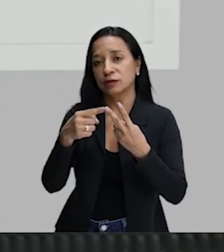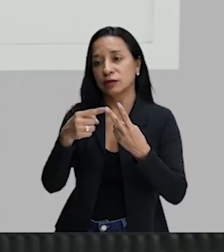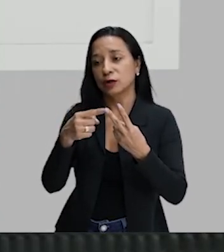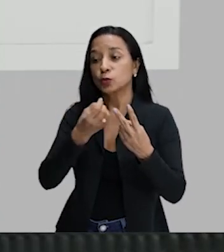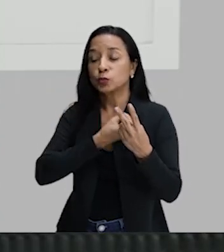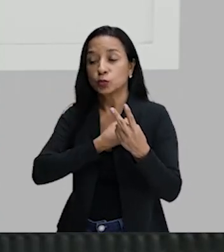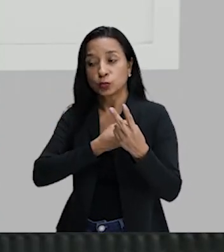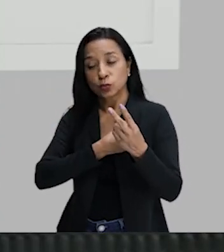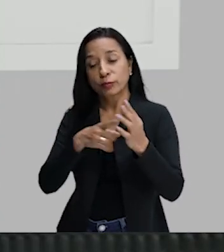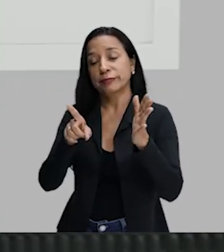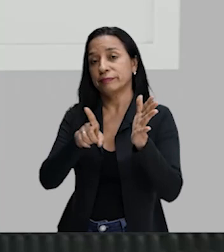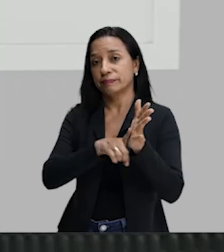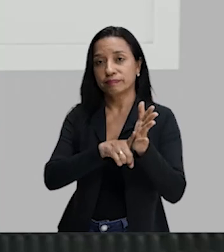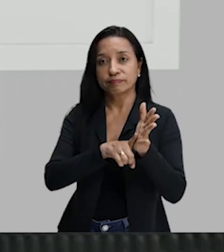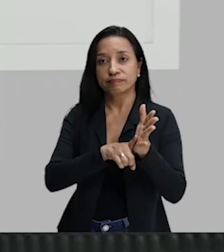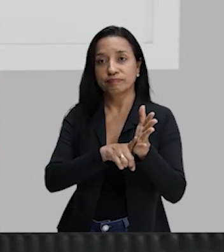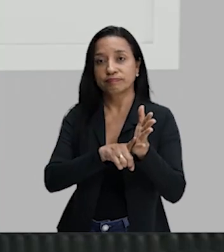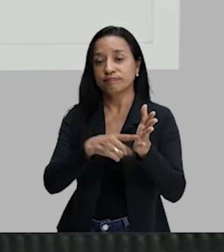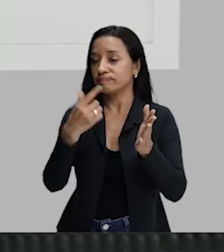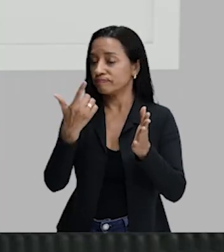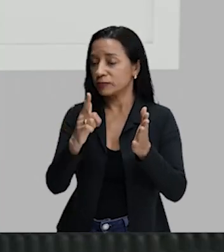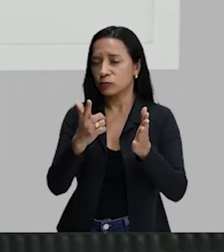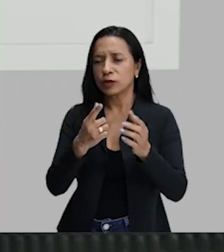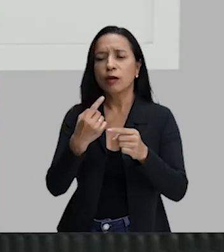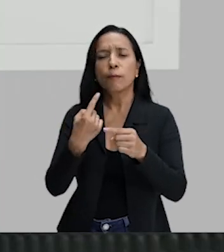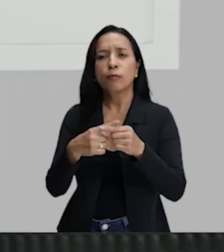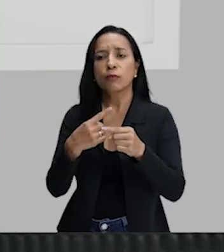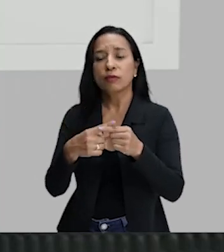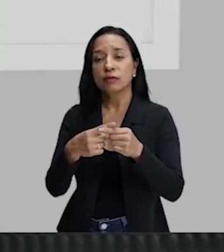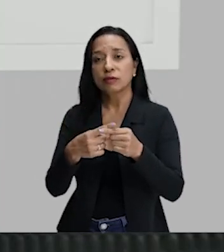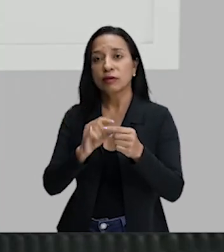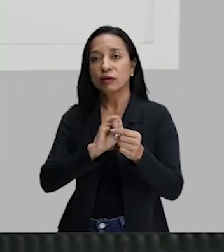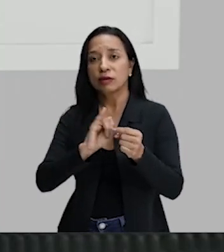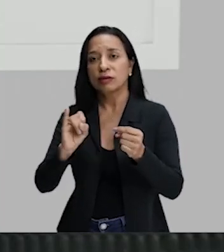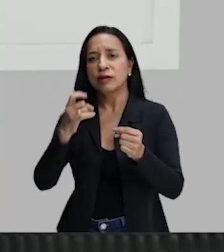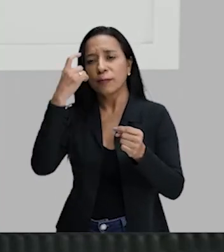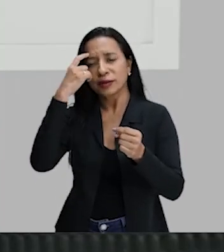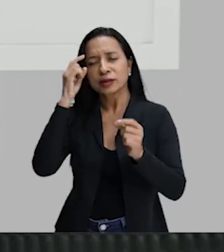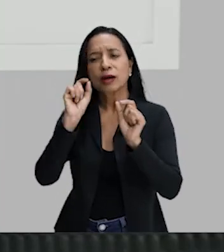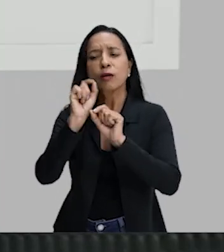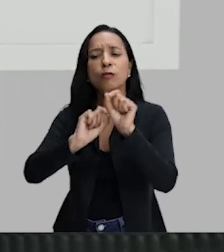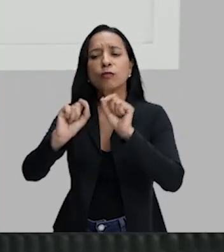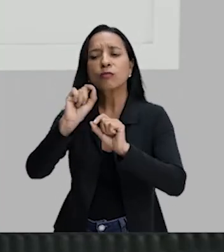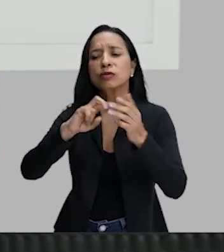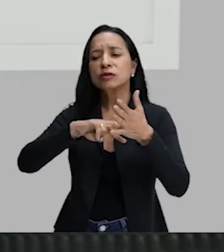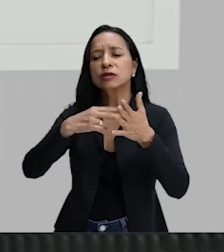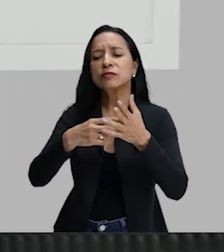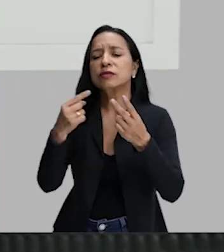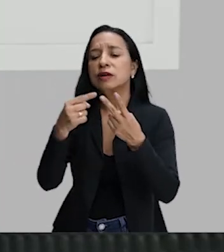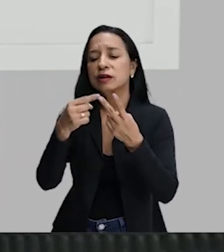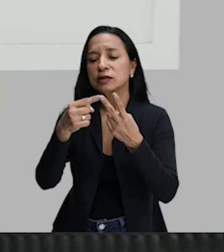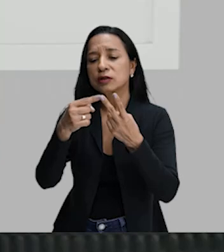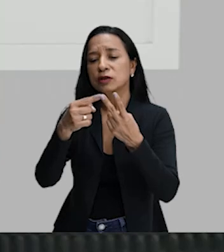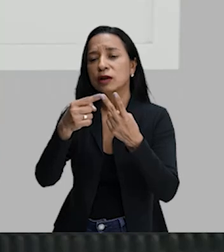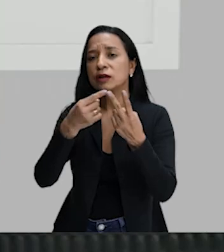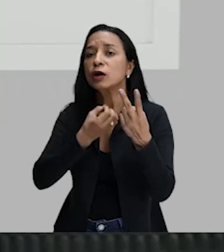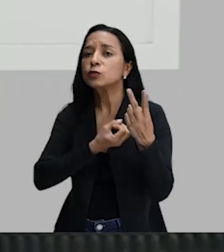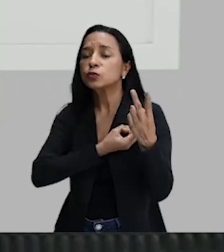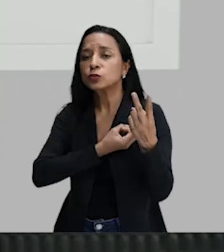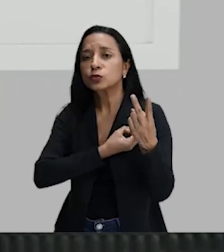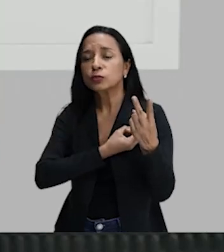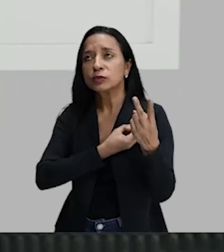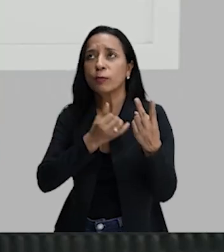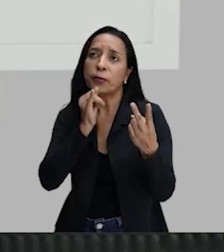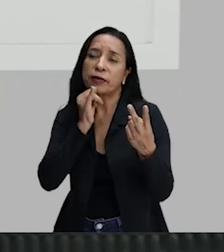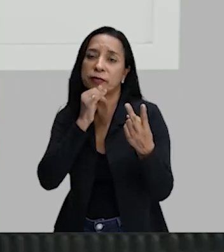negativo. Tá? Não existe. Por quê, professor? Porque se você pensar, o que é raiz quadrada de um número? Qual é a raiz quadrada de